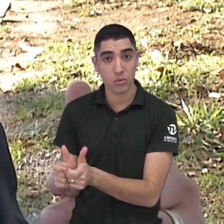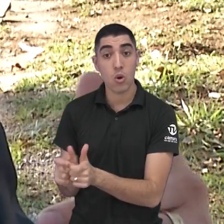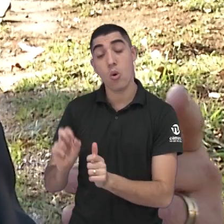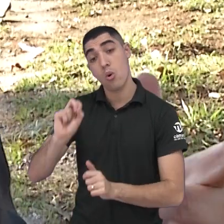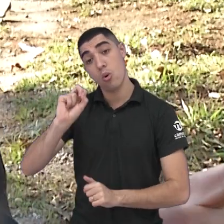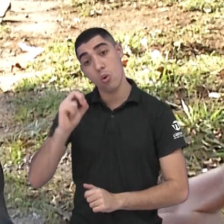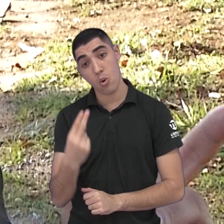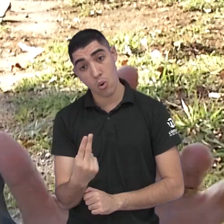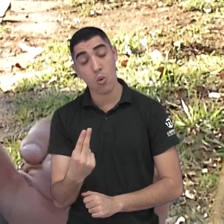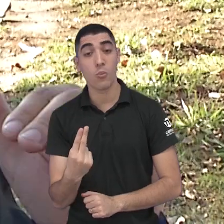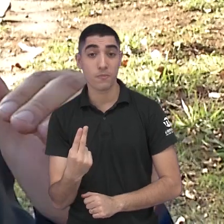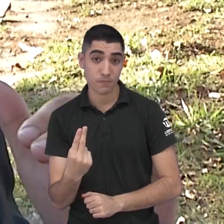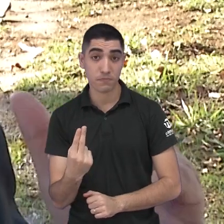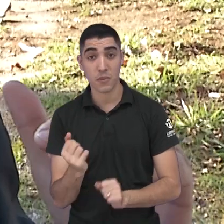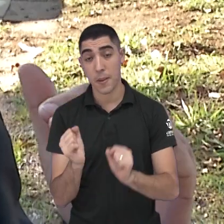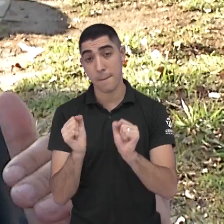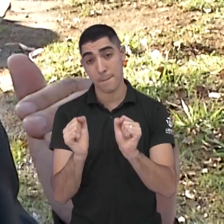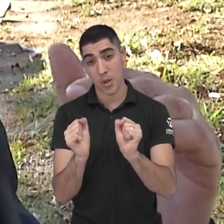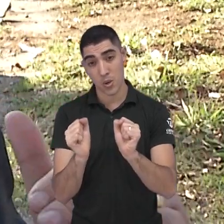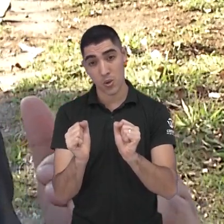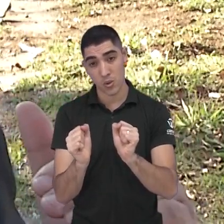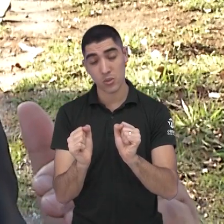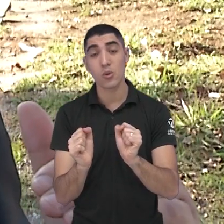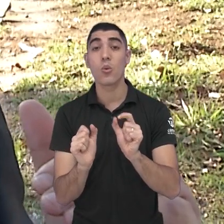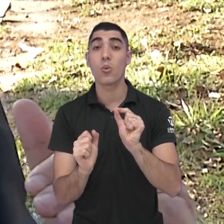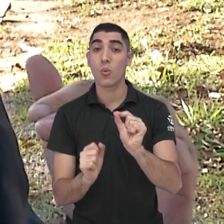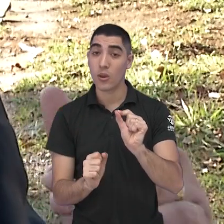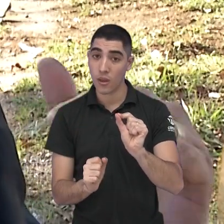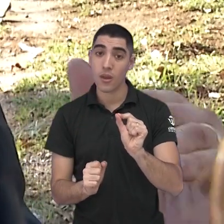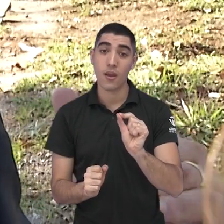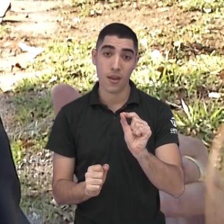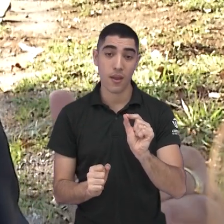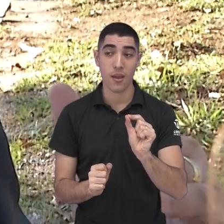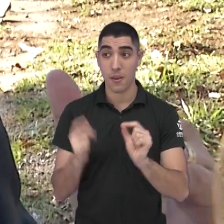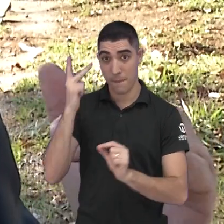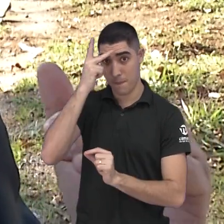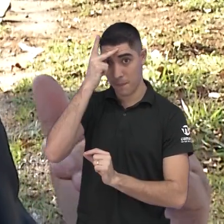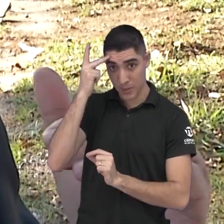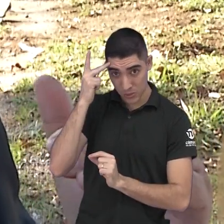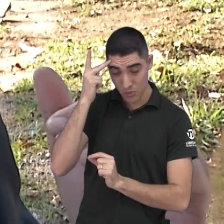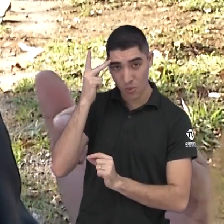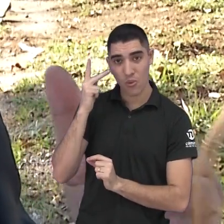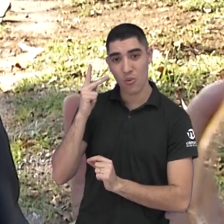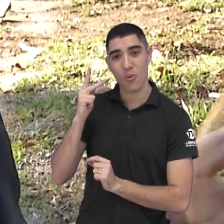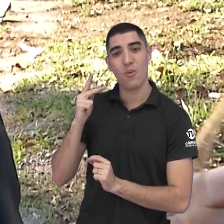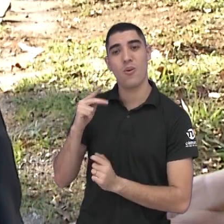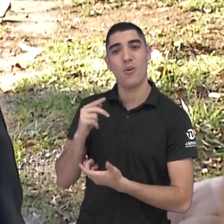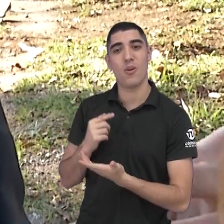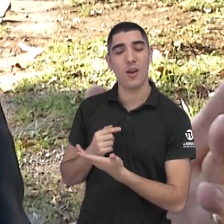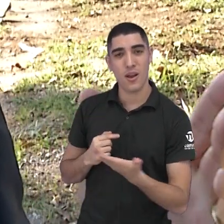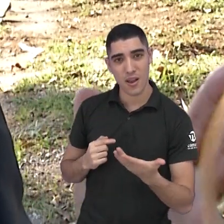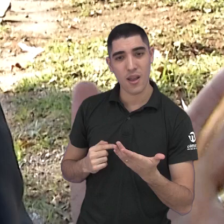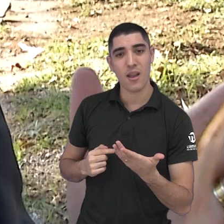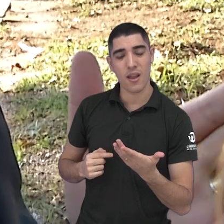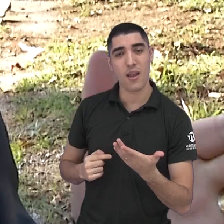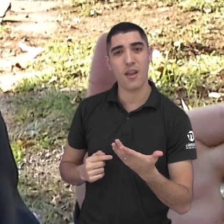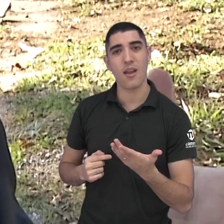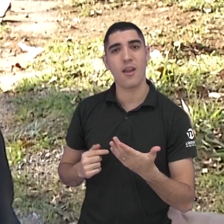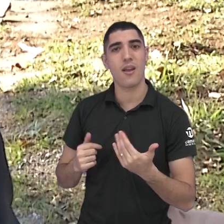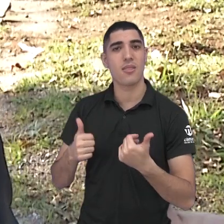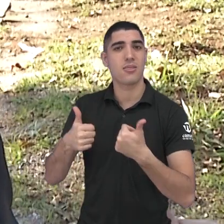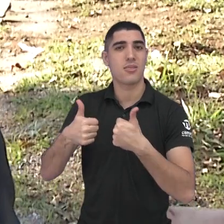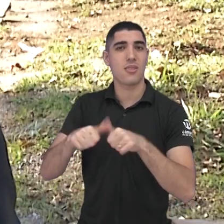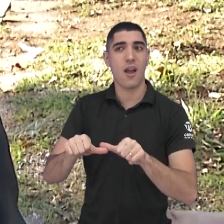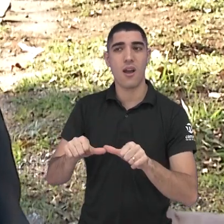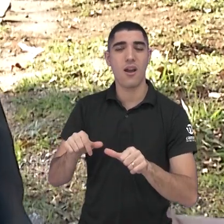nós podemos ter aí uma pequena parcela, um aumento de parcela das pessoas que vão estar dentro